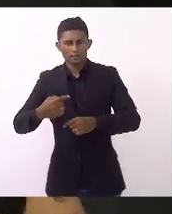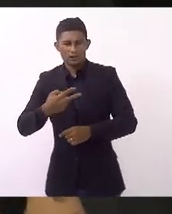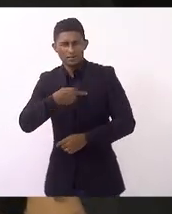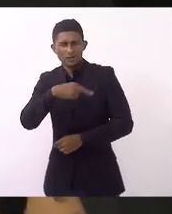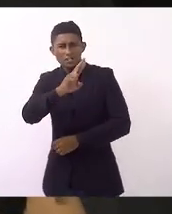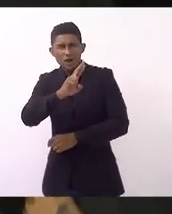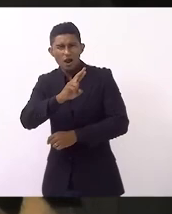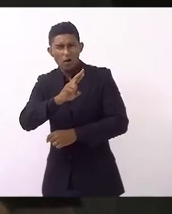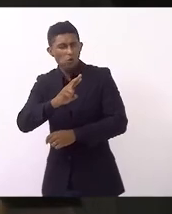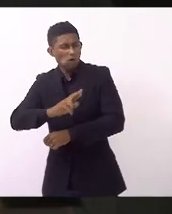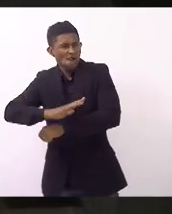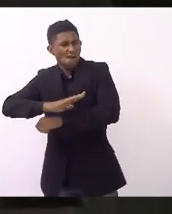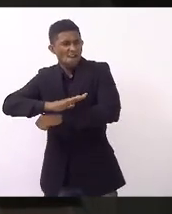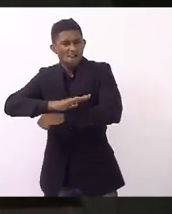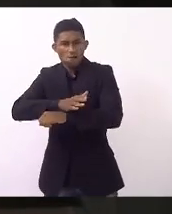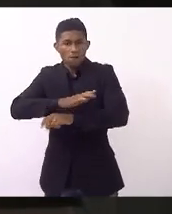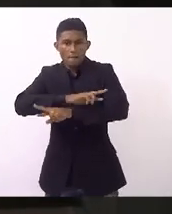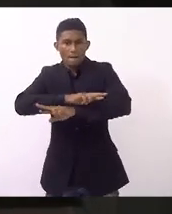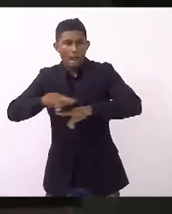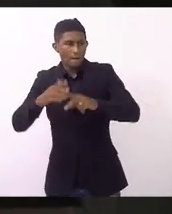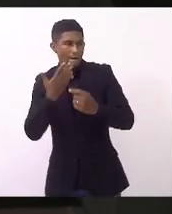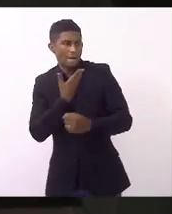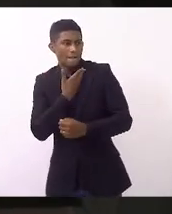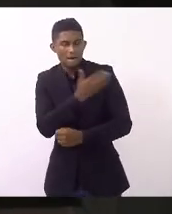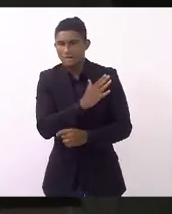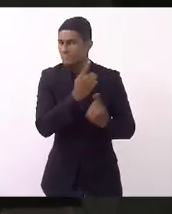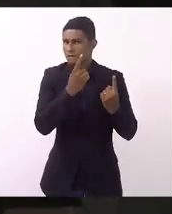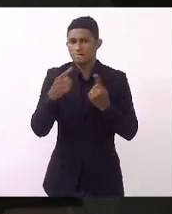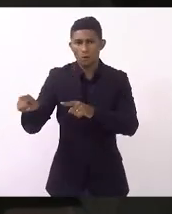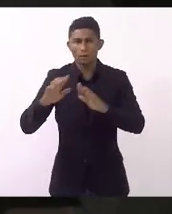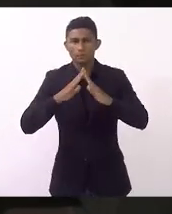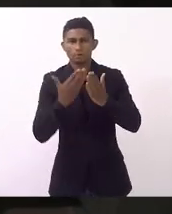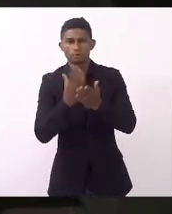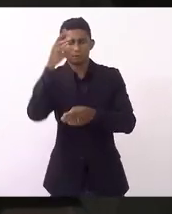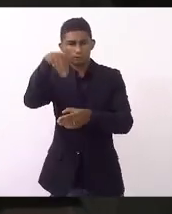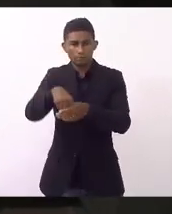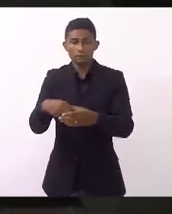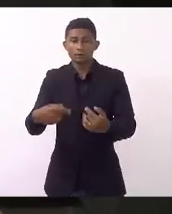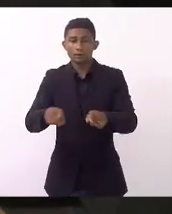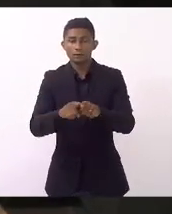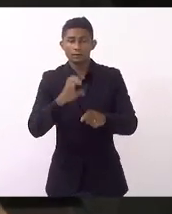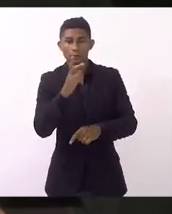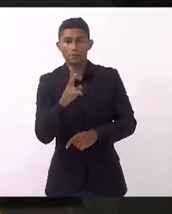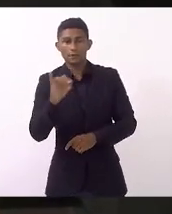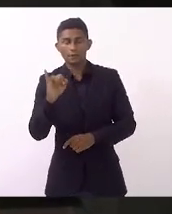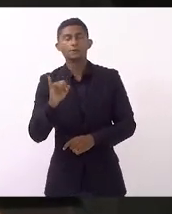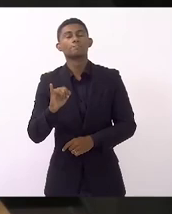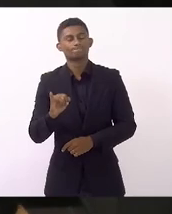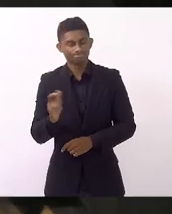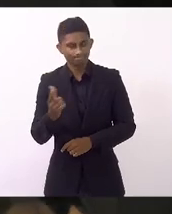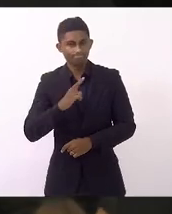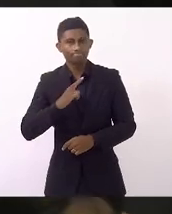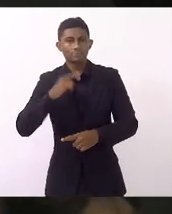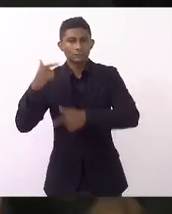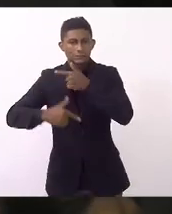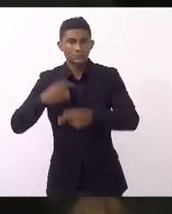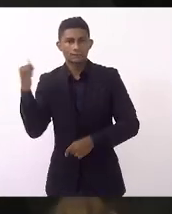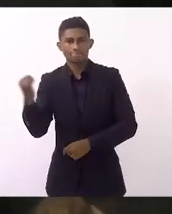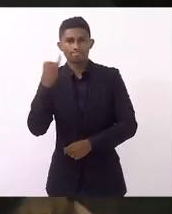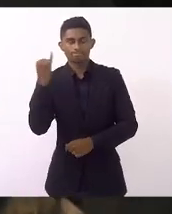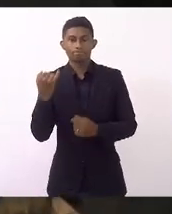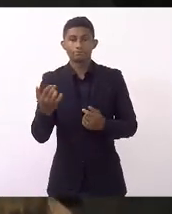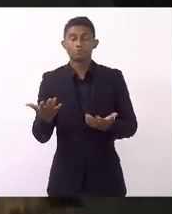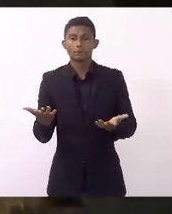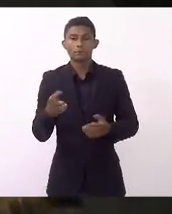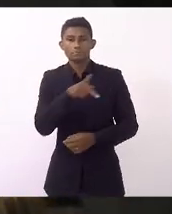no contexto escolar, além dos trabalhos importantes feitos pela CPI, que nesse ano, presidida pela deputada Marta